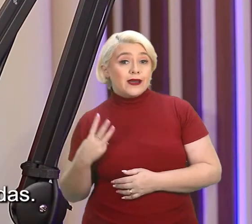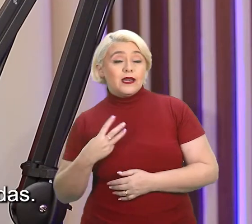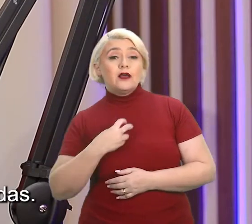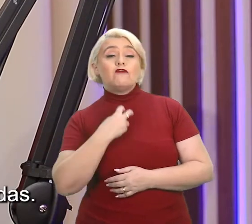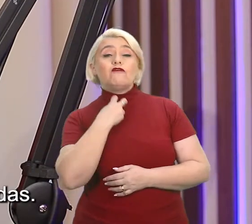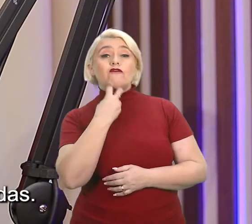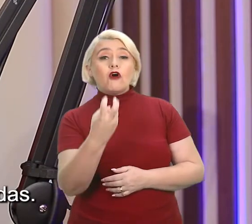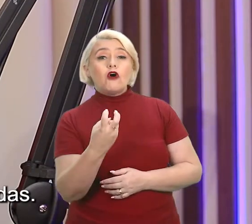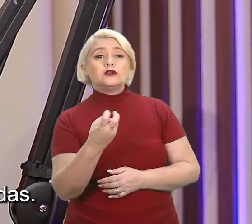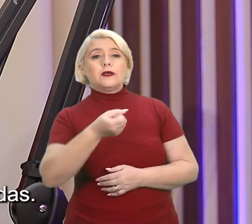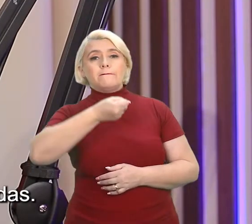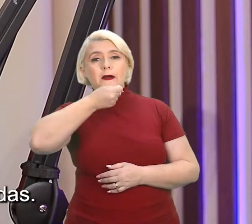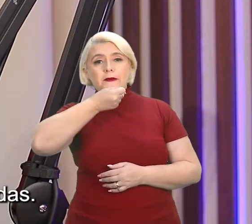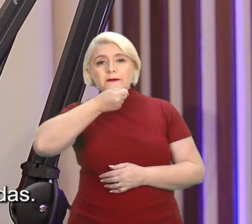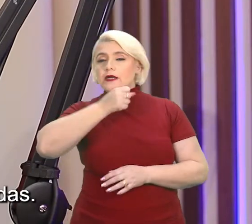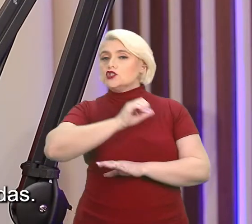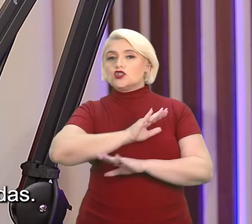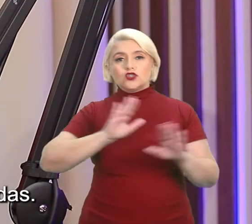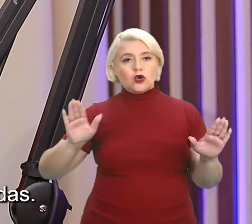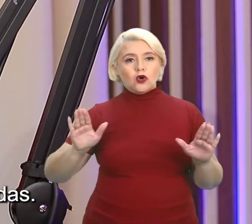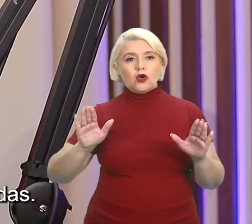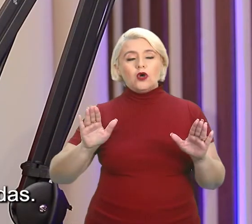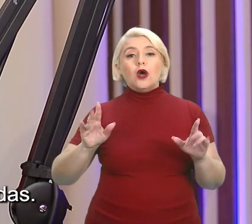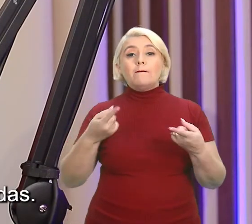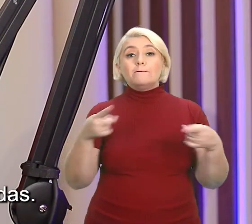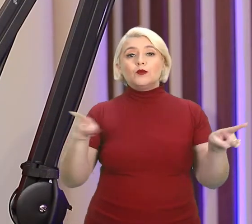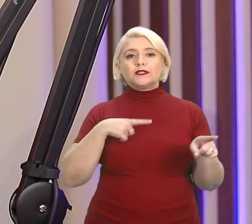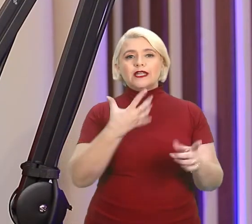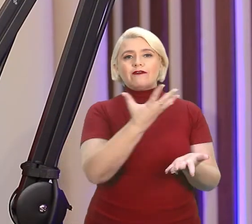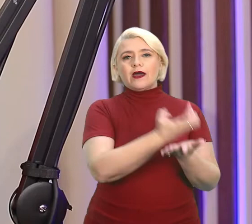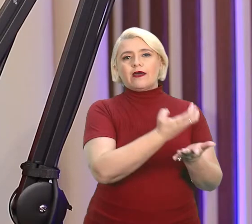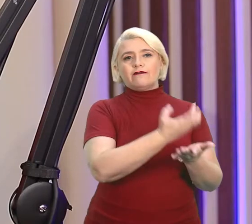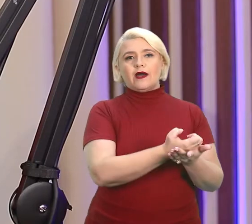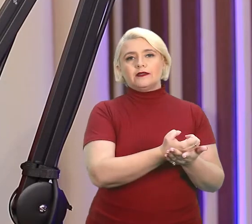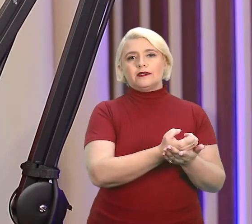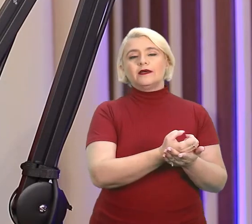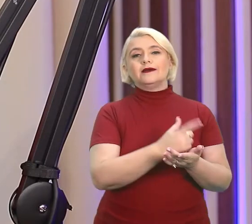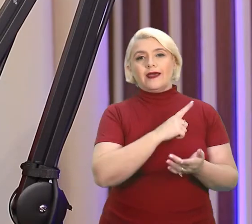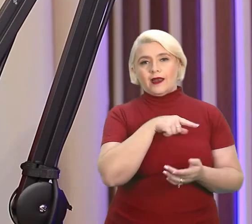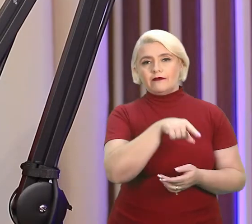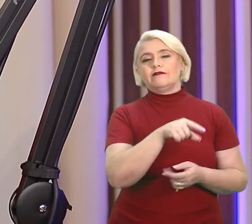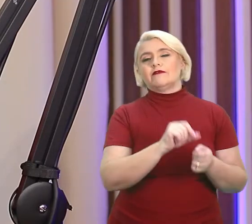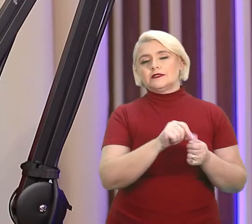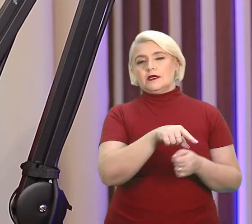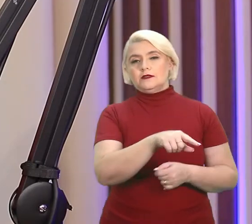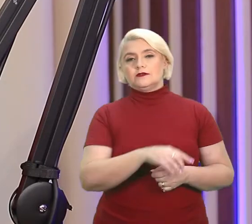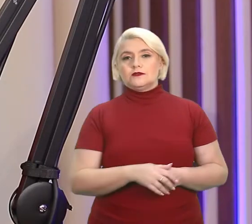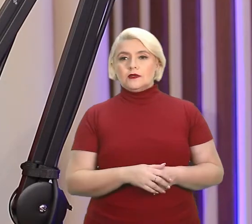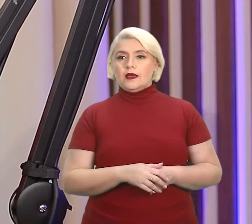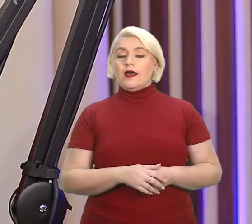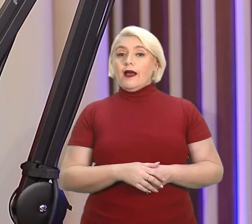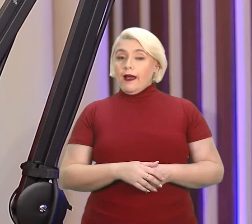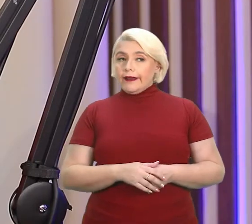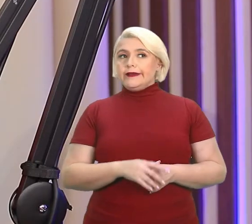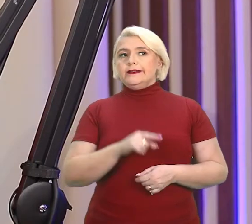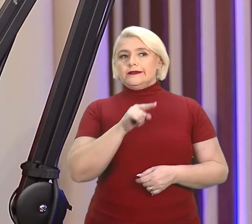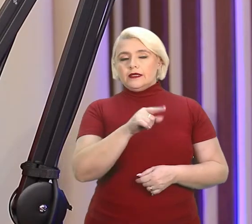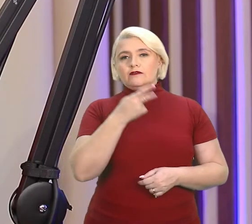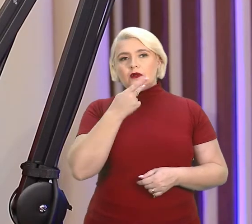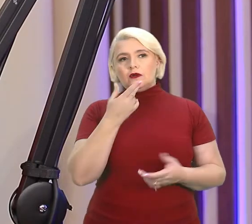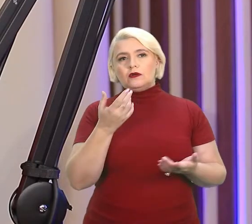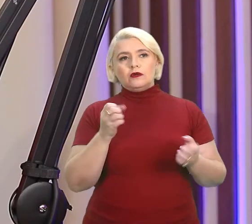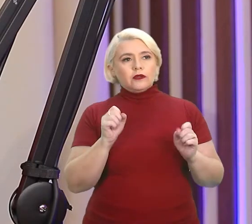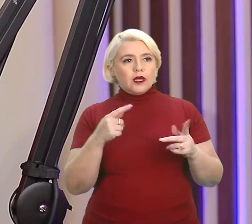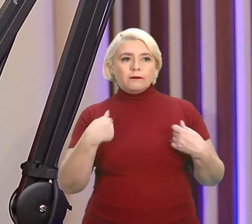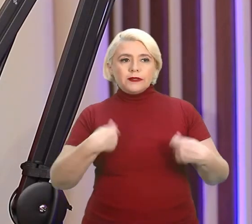voz dela com o microfone. E as músicas estavam gravadas, ela ia cantar no playback, né? E aí, eu falei,